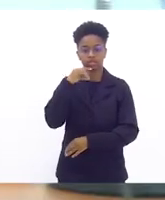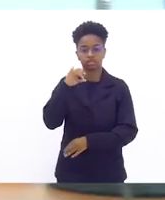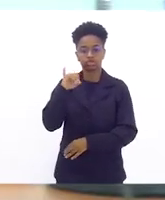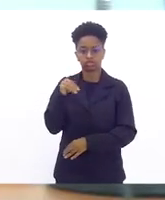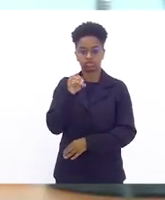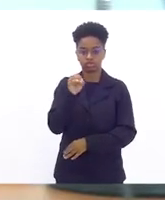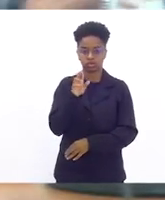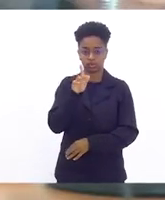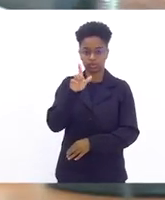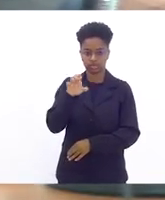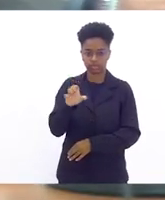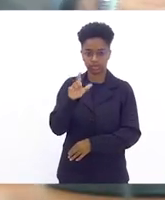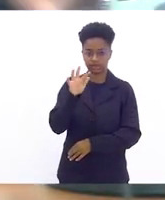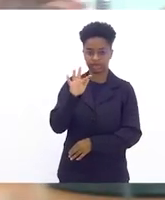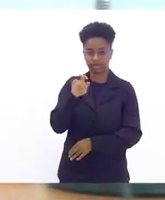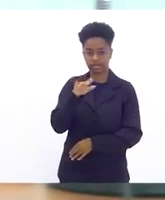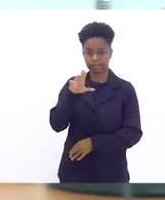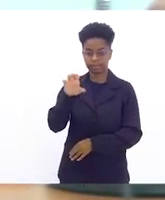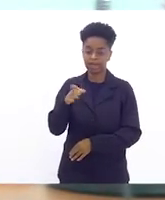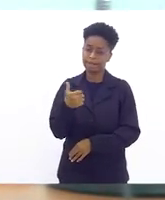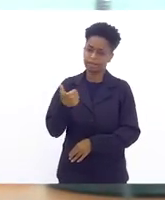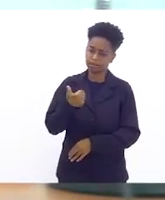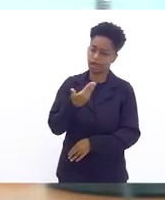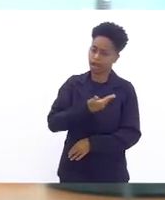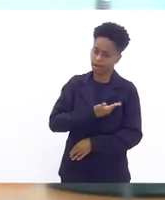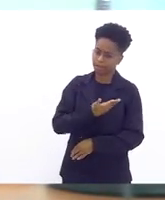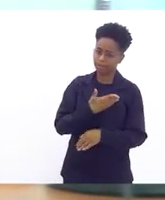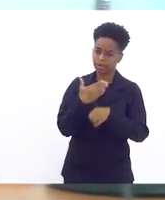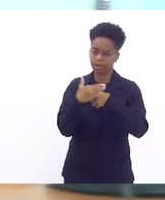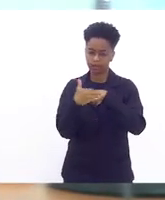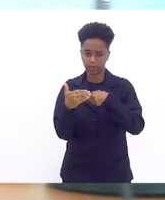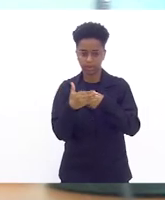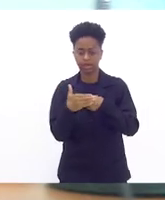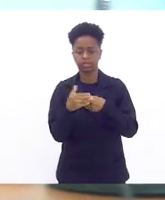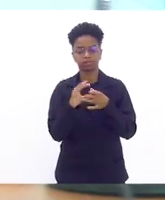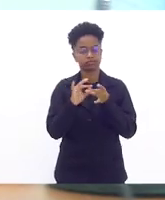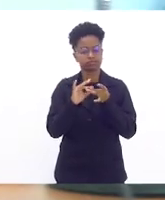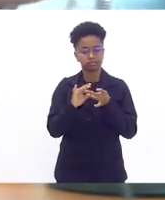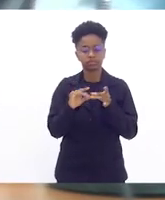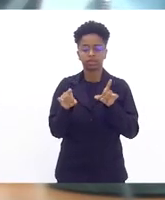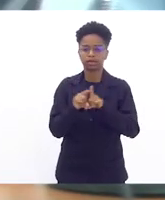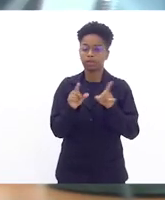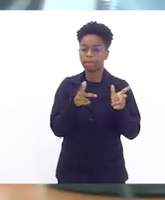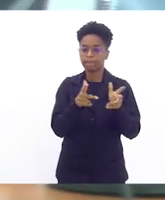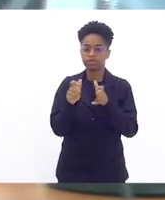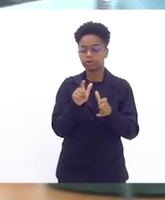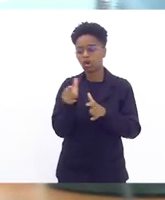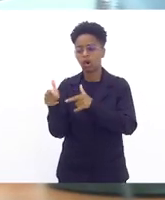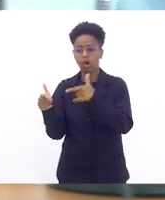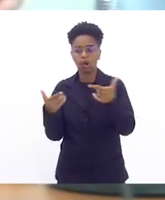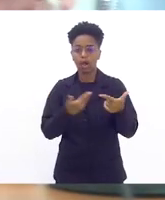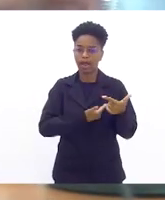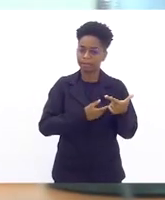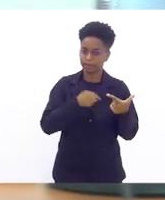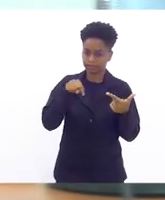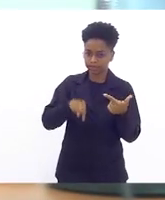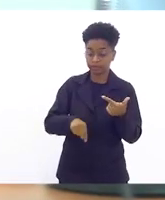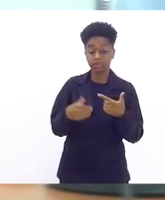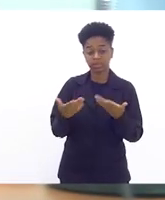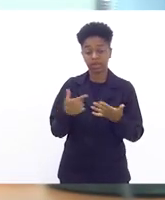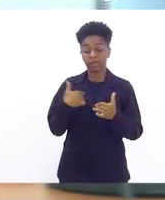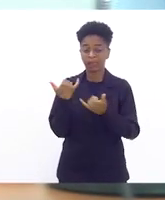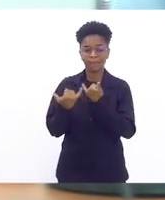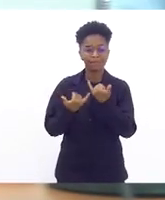primeiro pela pela amizade pelo carinho e ver tantos outros amigos aqui então eu tenho